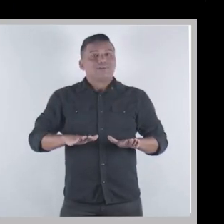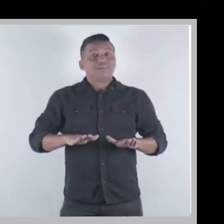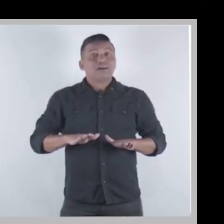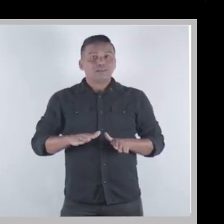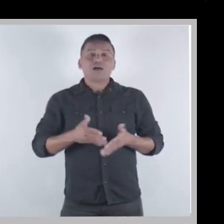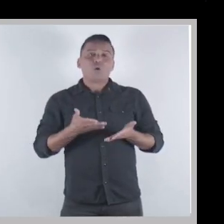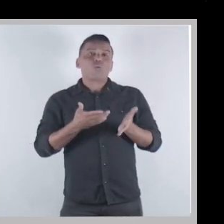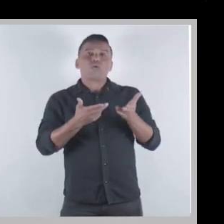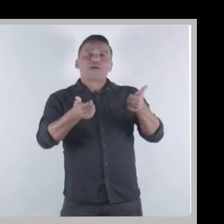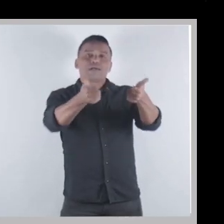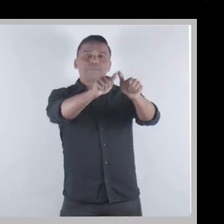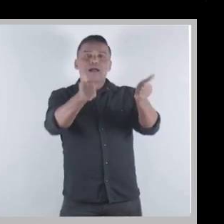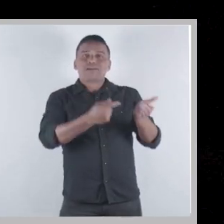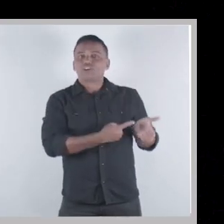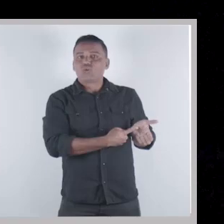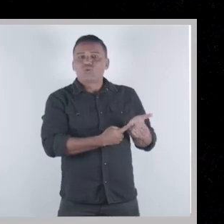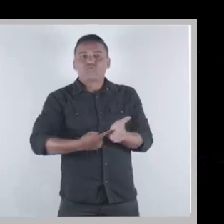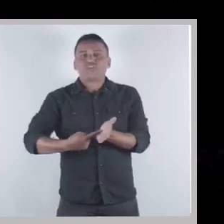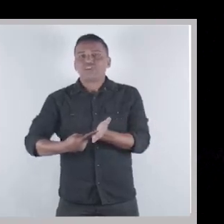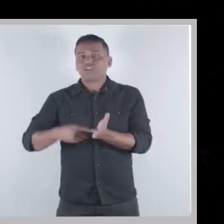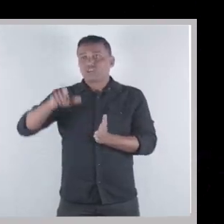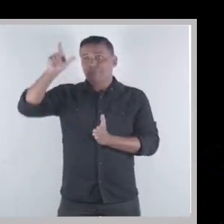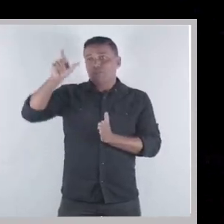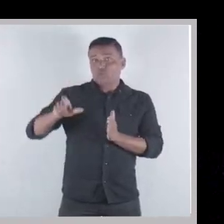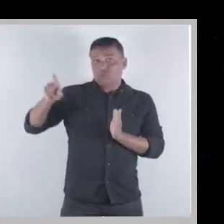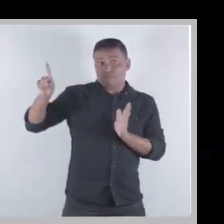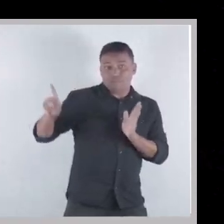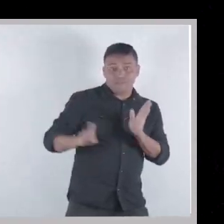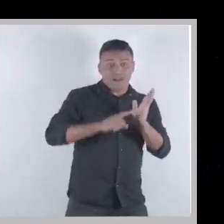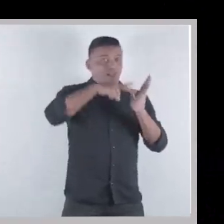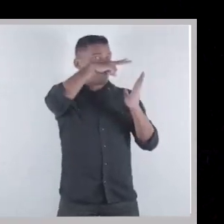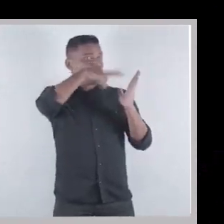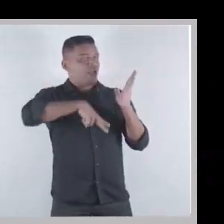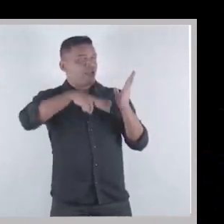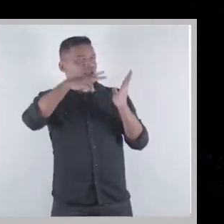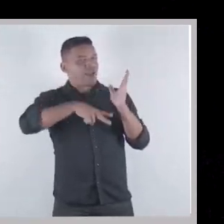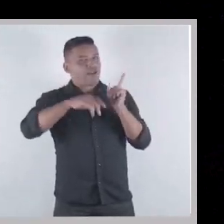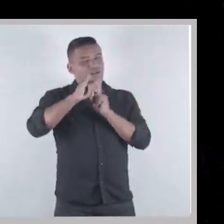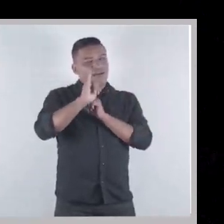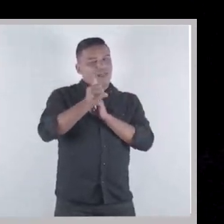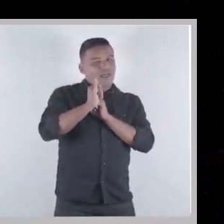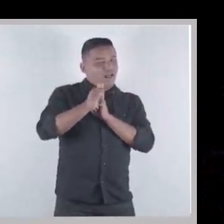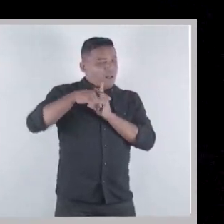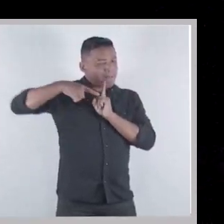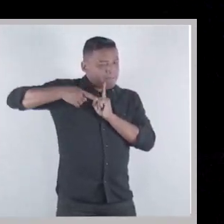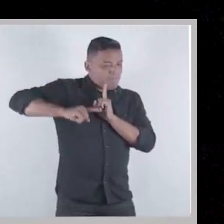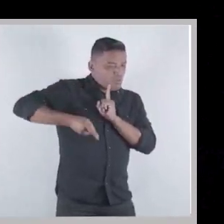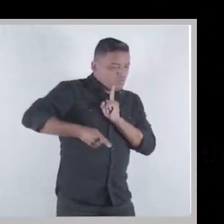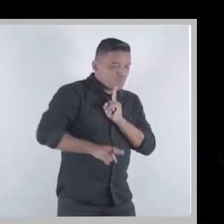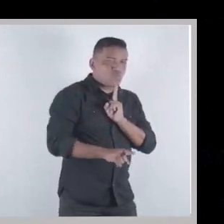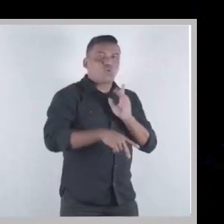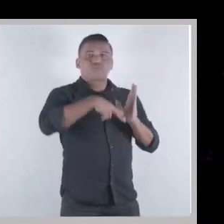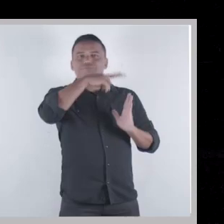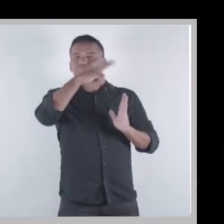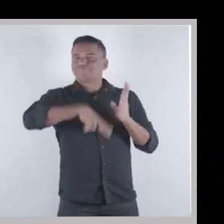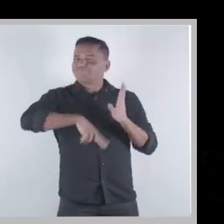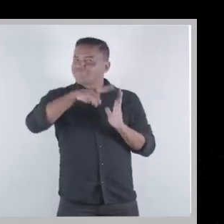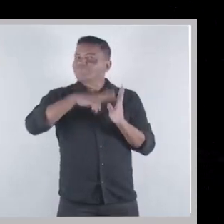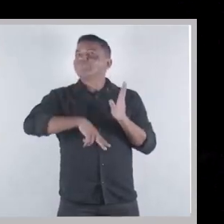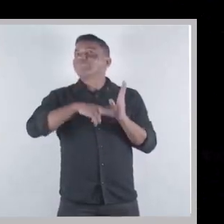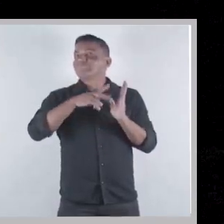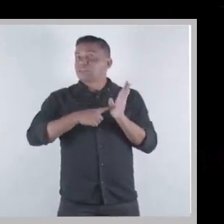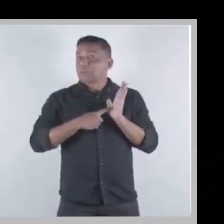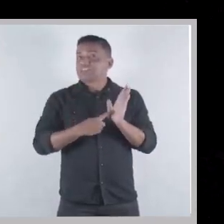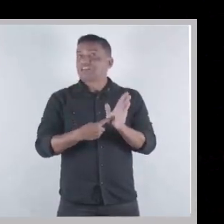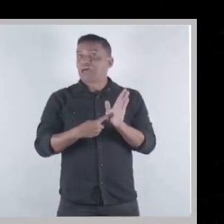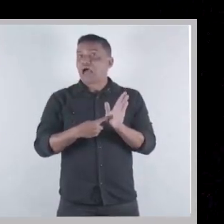convite para que o leitor mergulhe na narrativa depois de apresentado, de introduzido